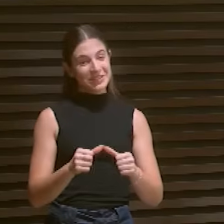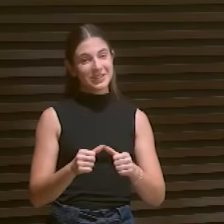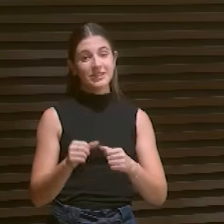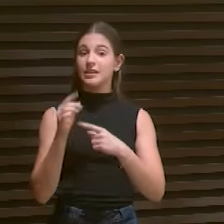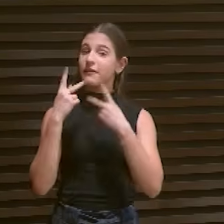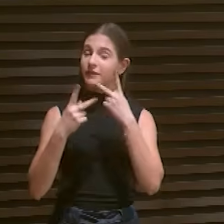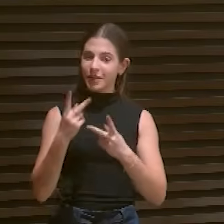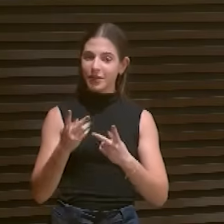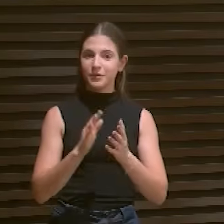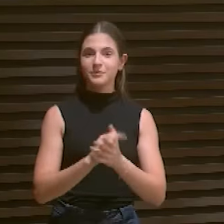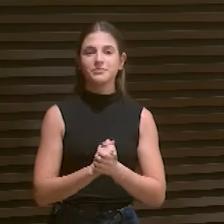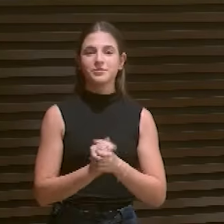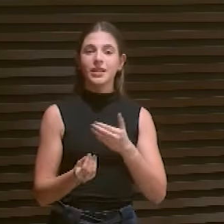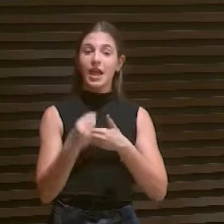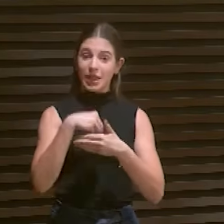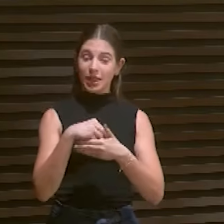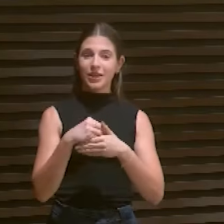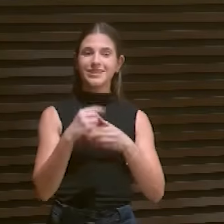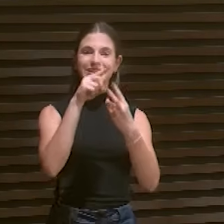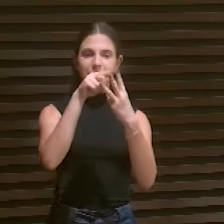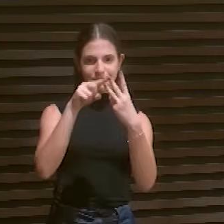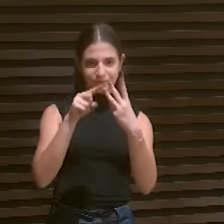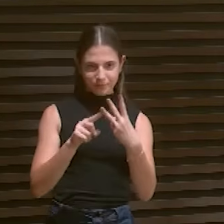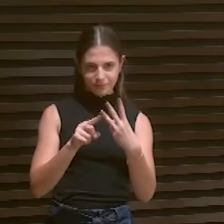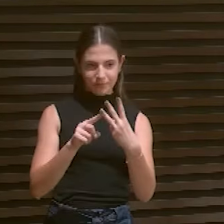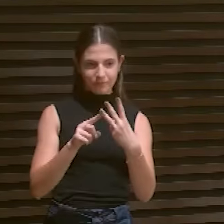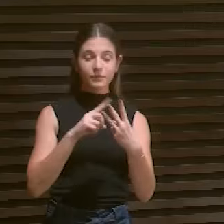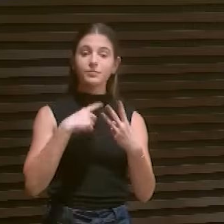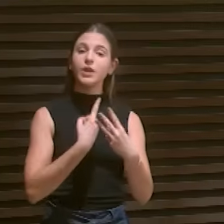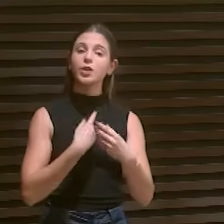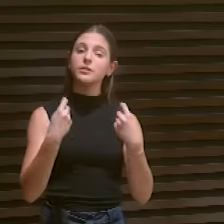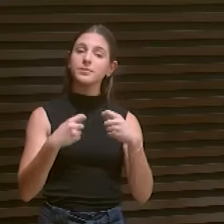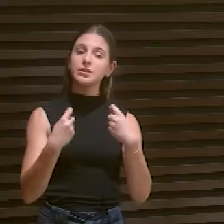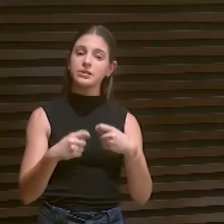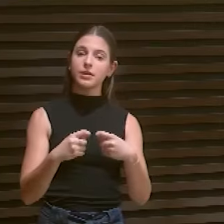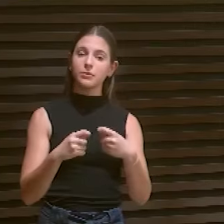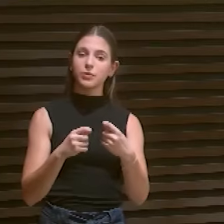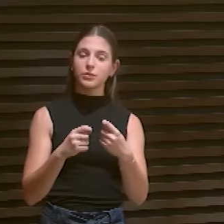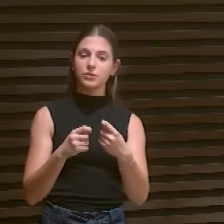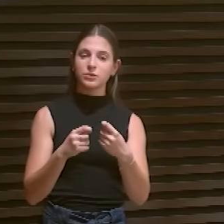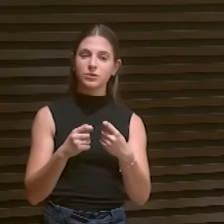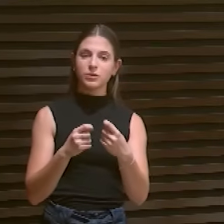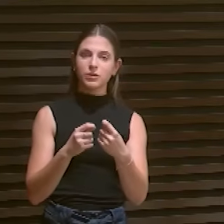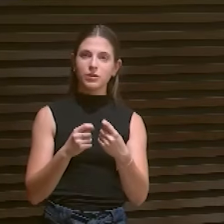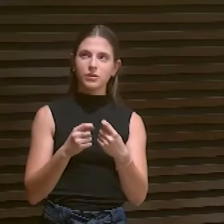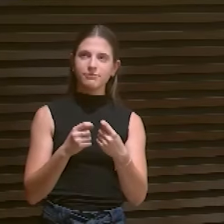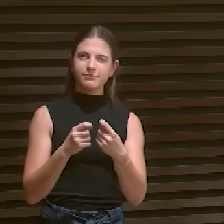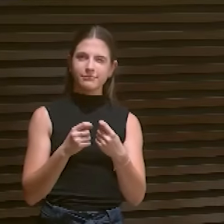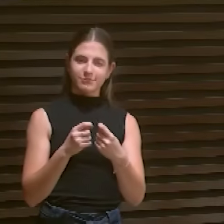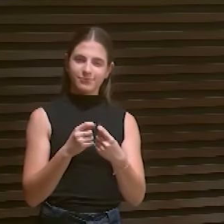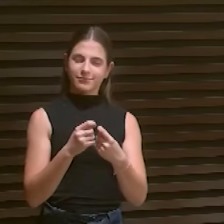dentro dessas 3 coisas que ele coloca aqui que nós devemos seguir para descobrirmos o que é